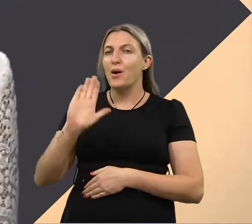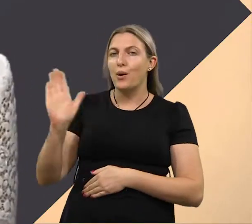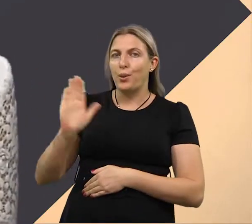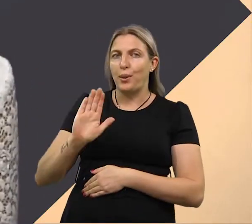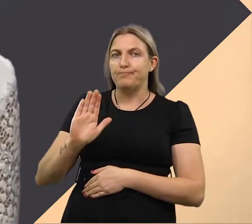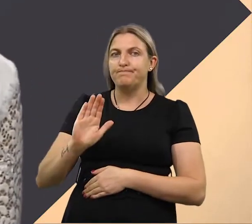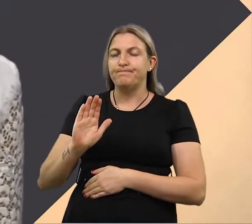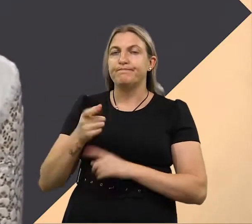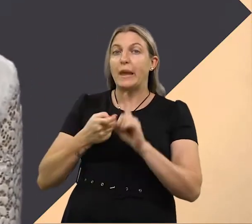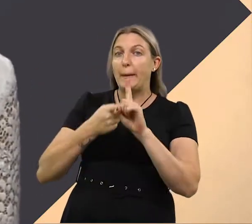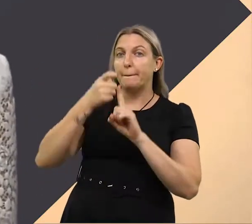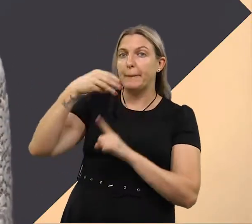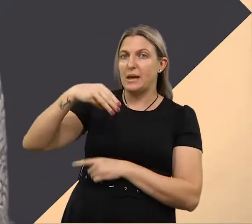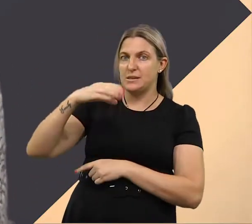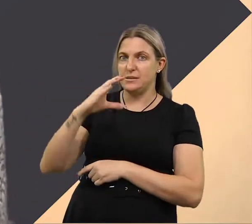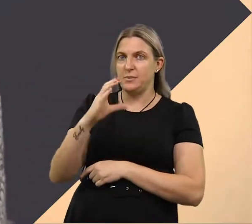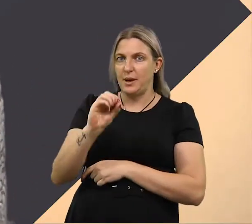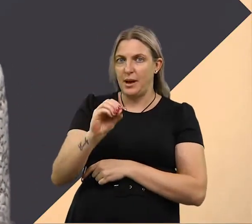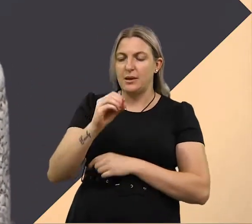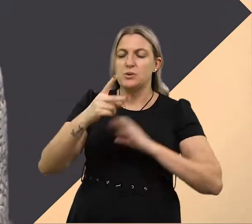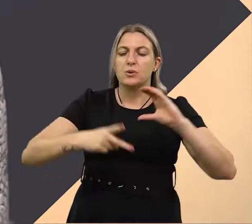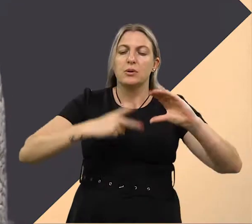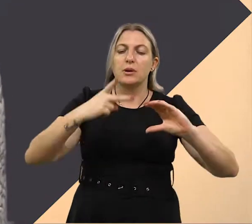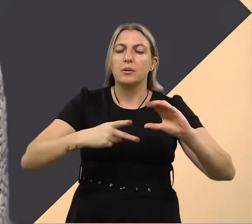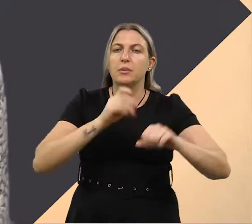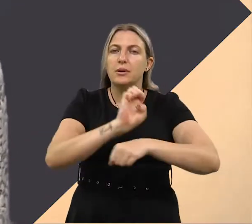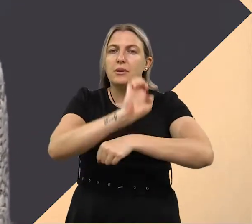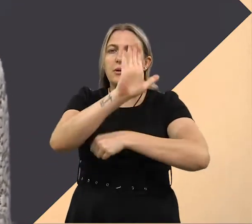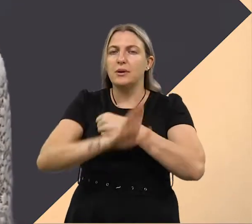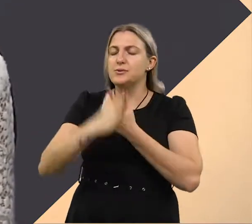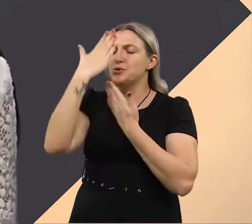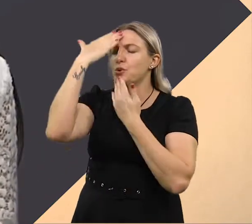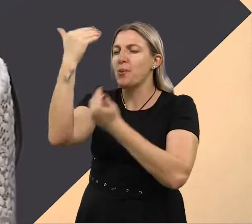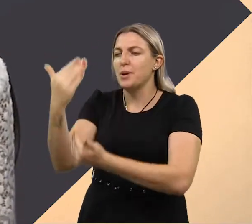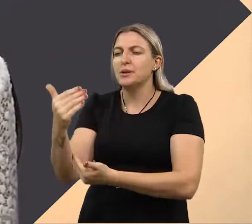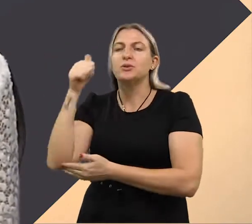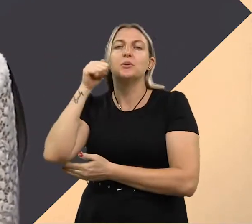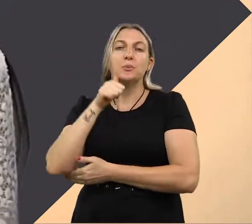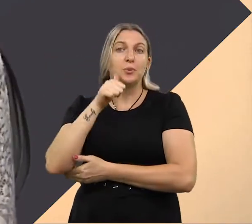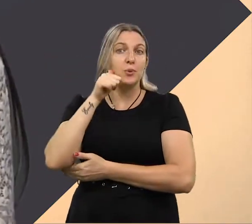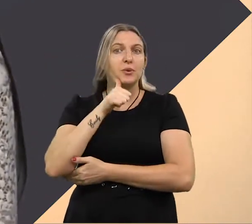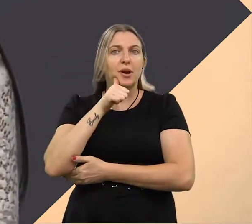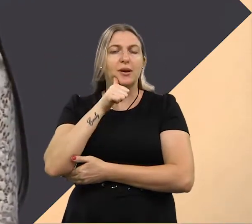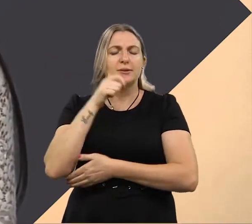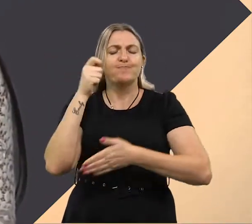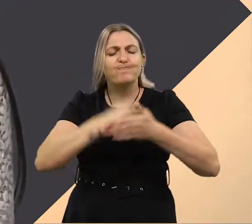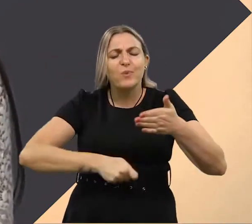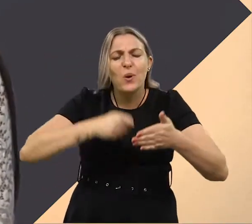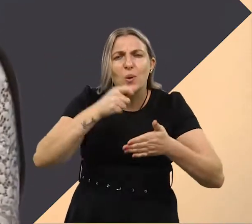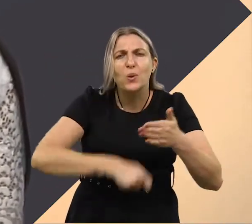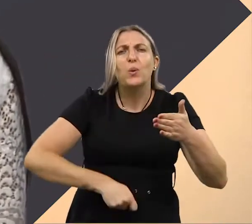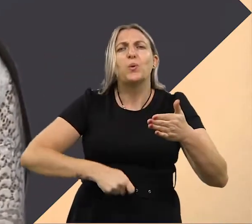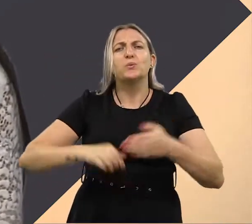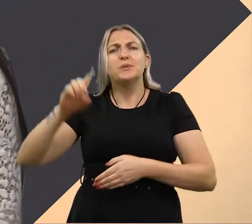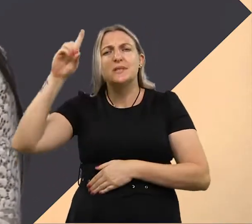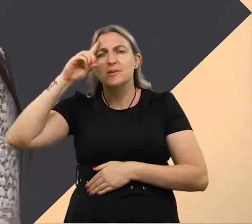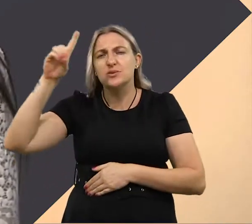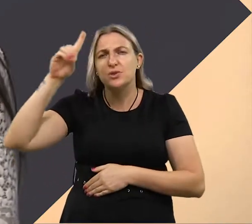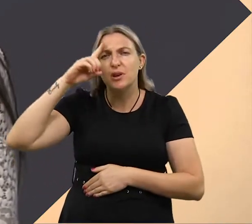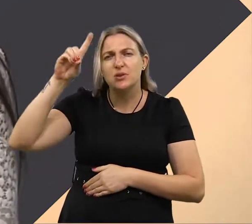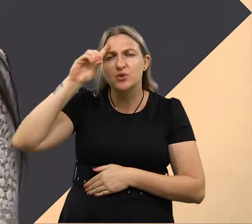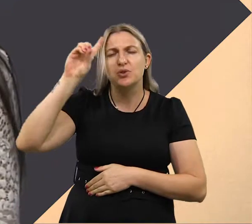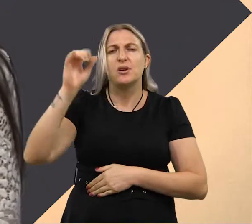Olá! Neste mês de março, a Câmara de Vereadores de Erechim está homenageando as mulheres. Suas lutas diárias, sua